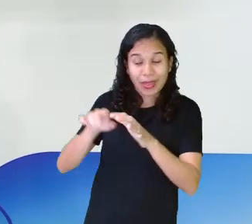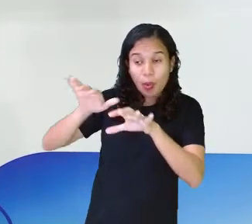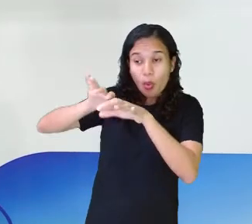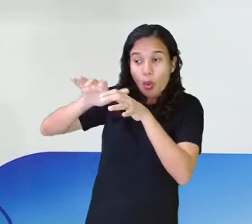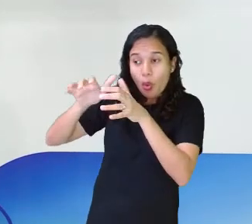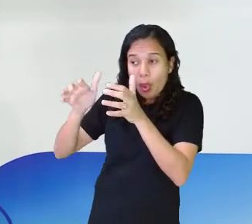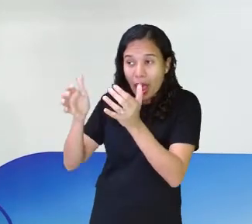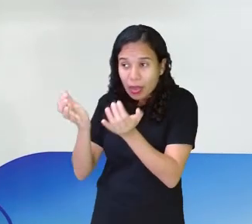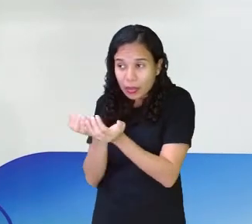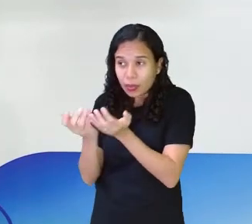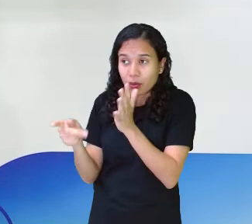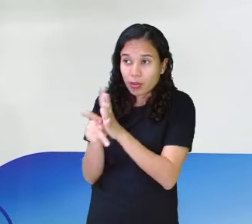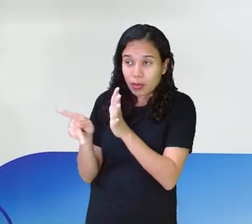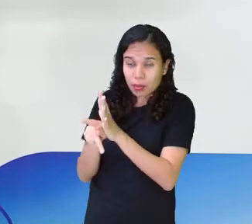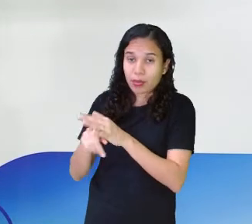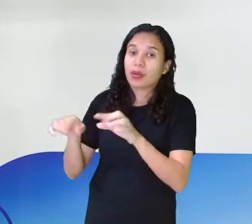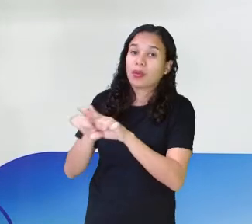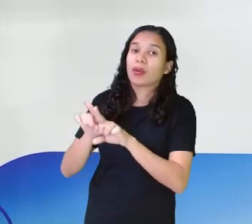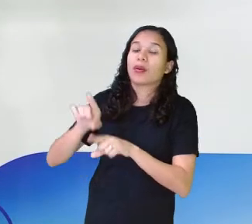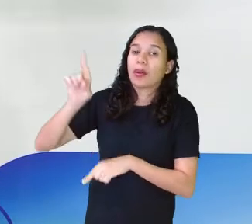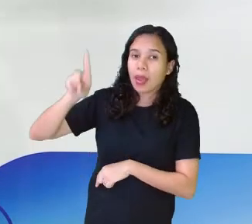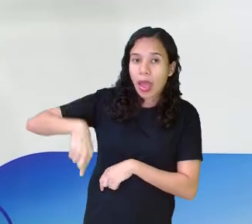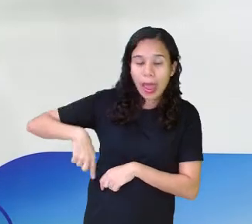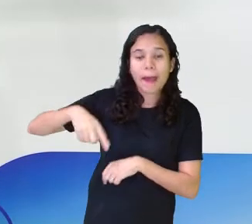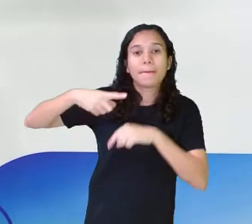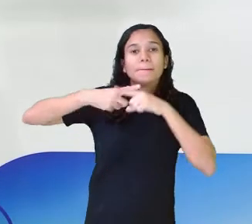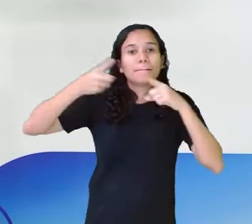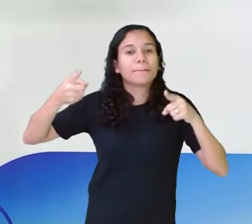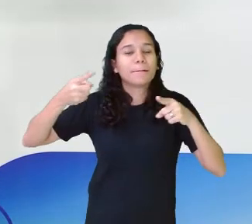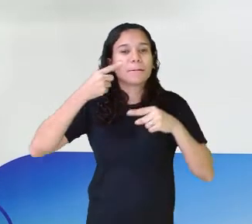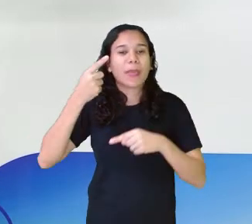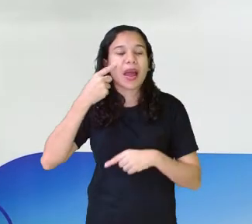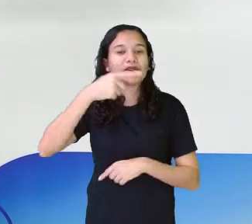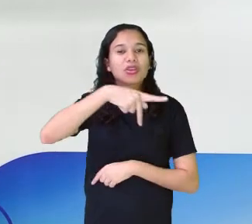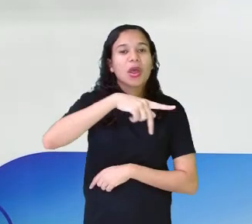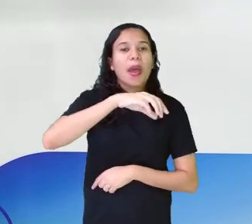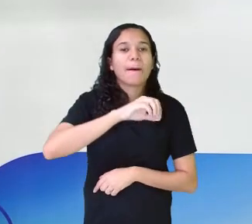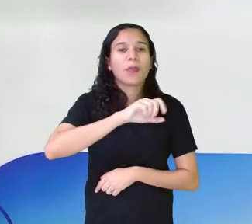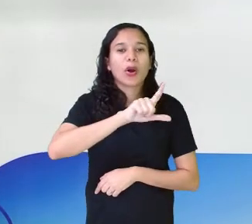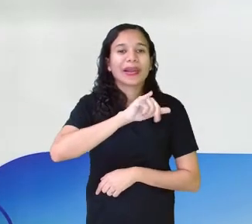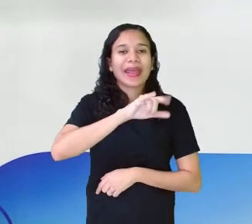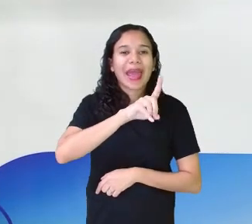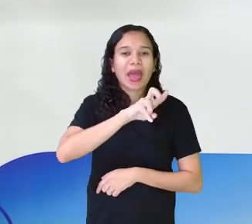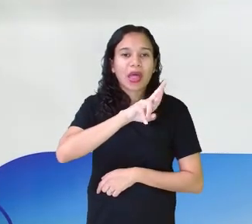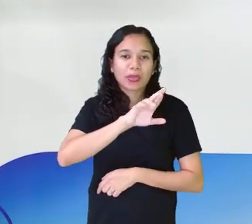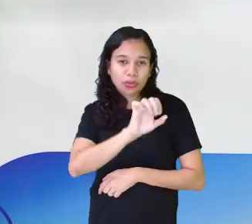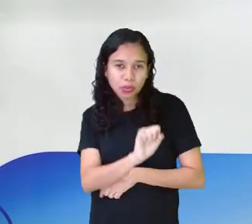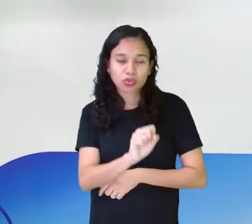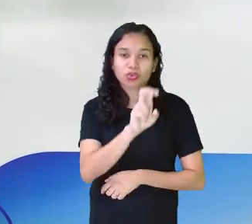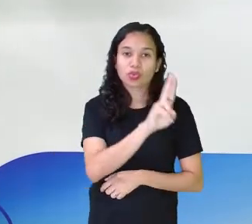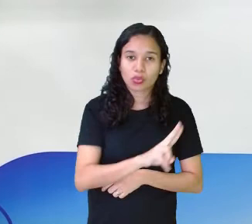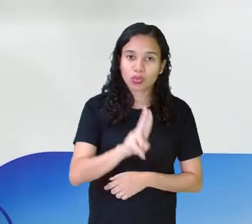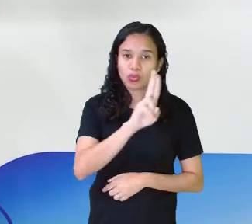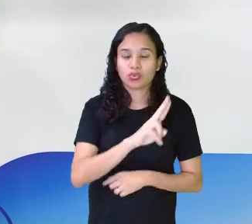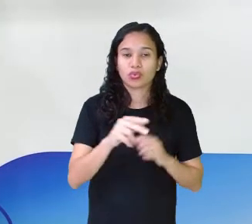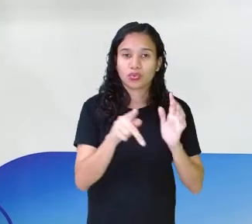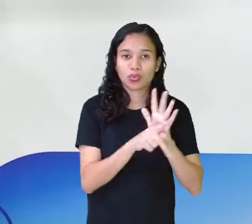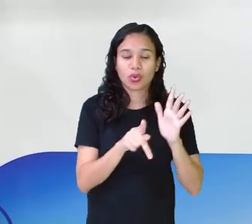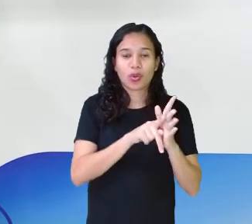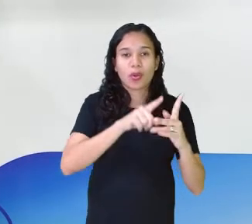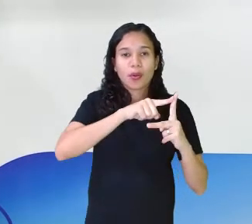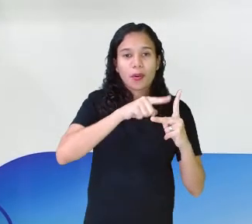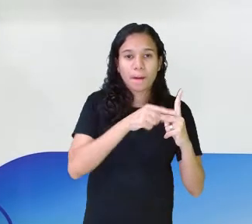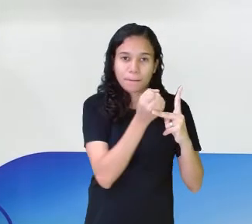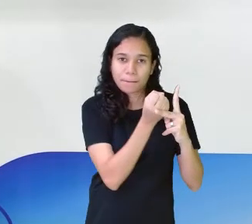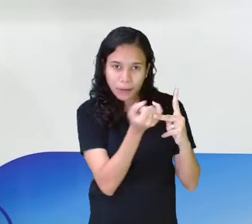eles são sólidos geométricos também. Mas os poliedros, eles são formados por